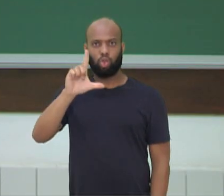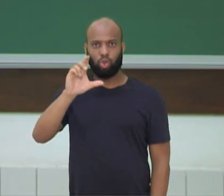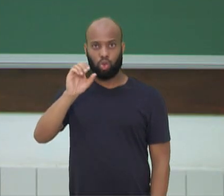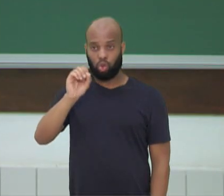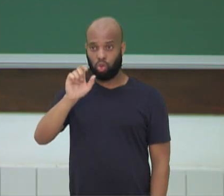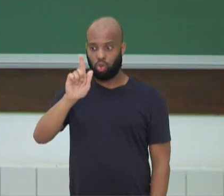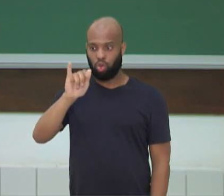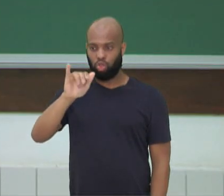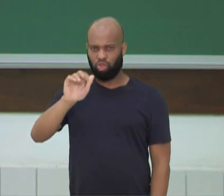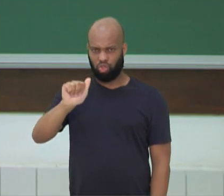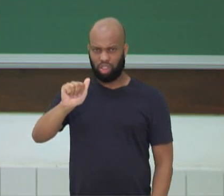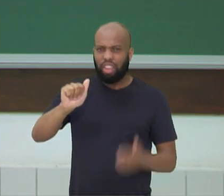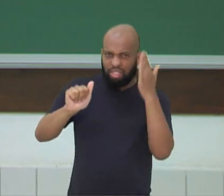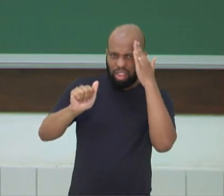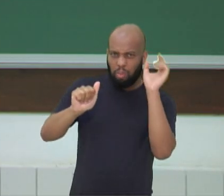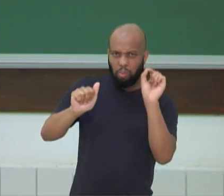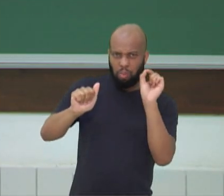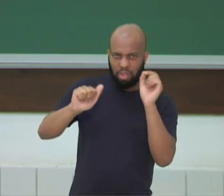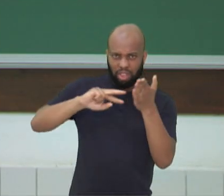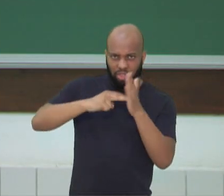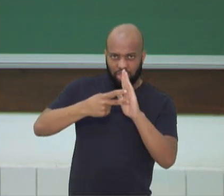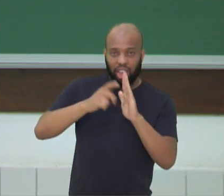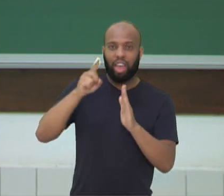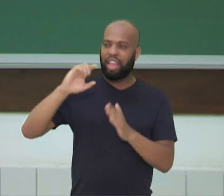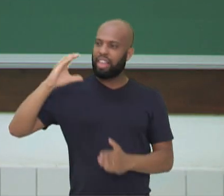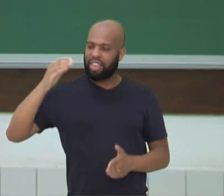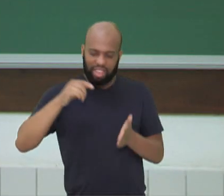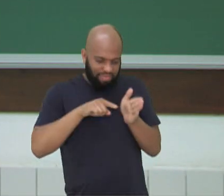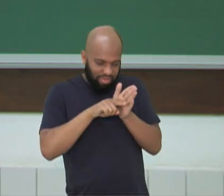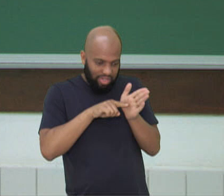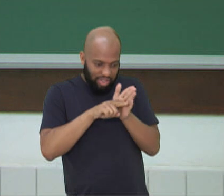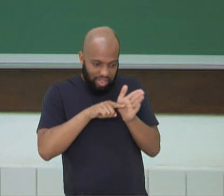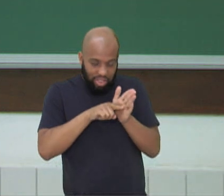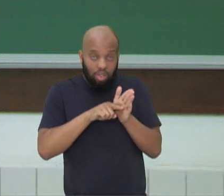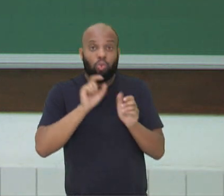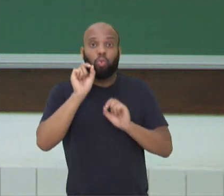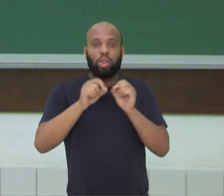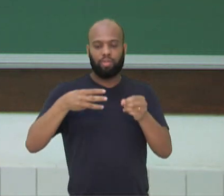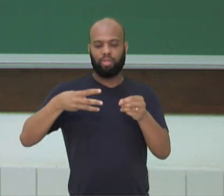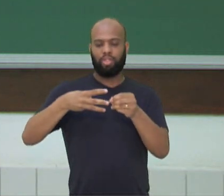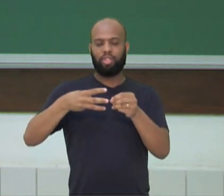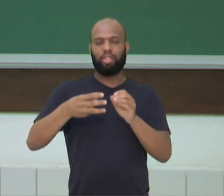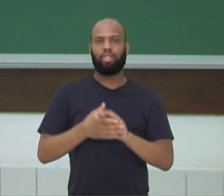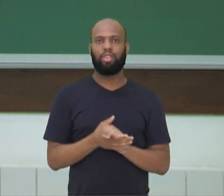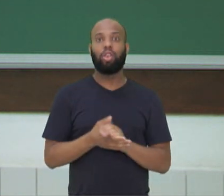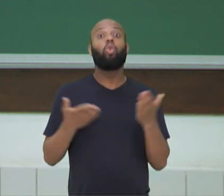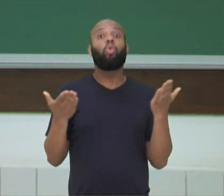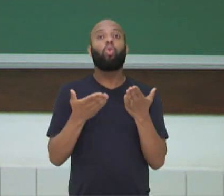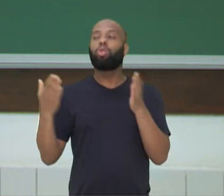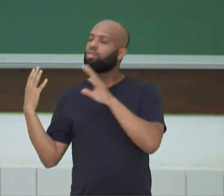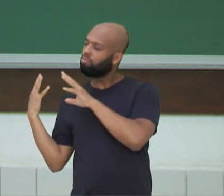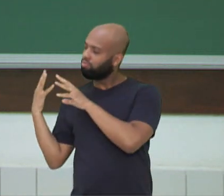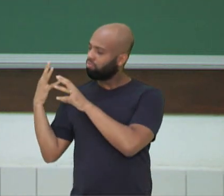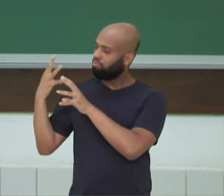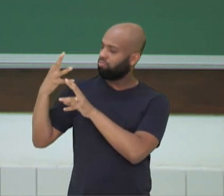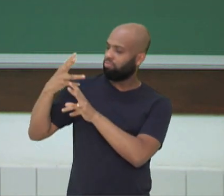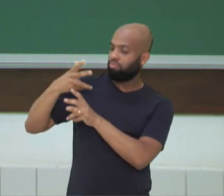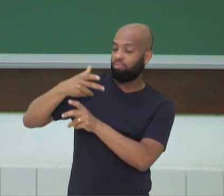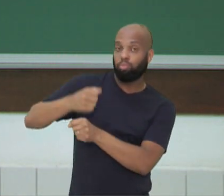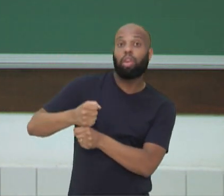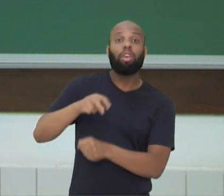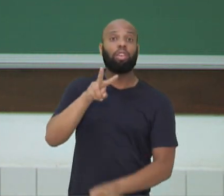bem o que era isso? Ciência que estuda as células. Mas na nossa aula de hoje a gente vai fazer uma retomada. Então nós